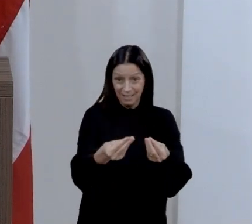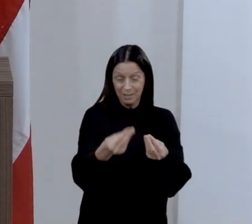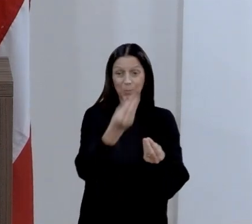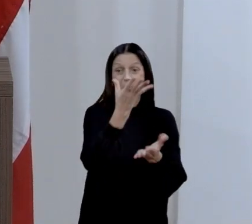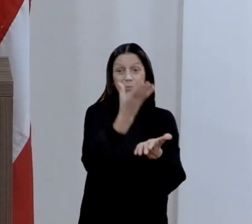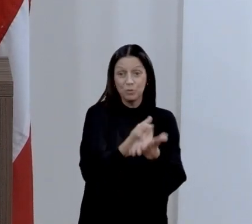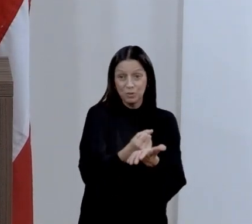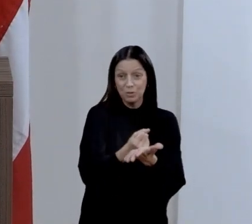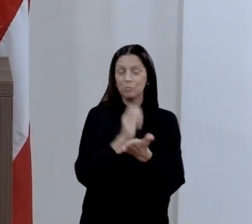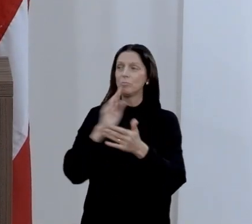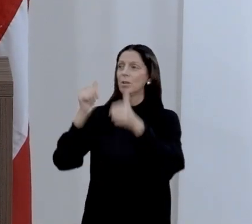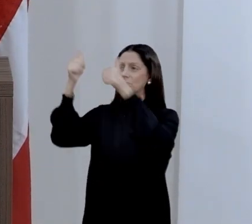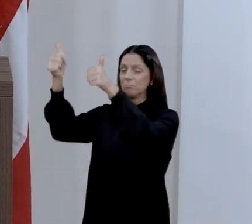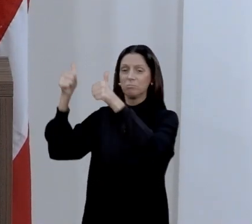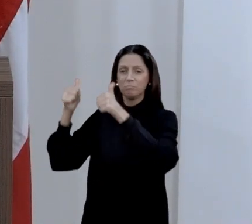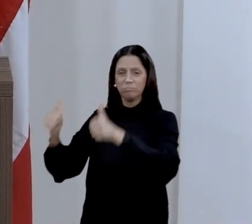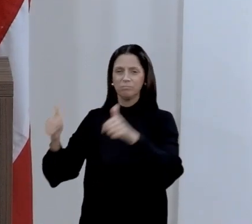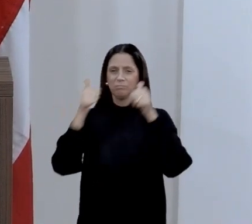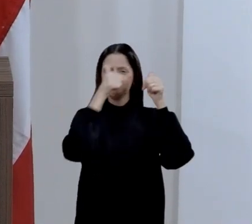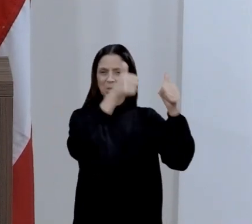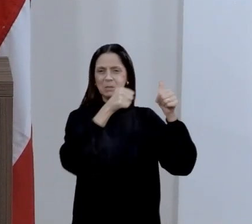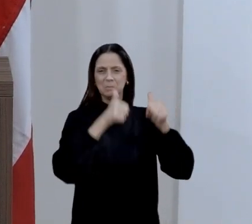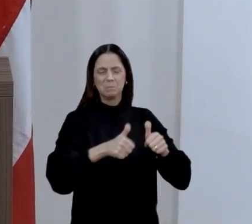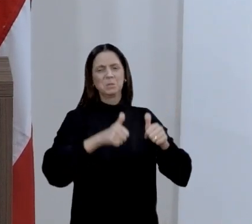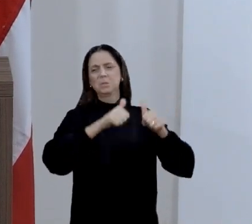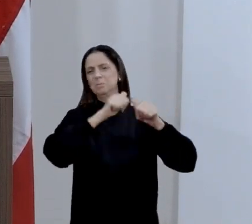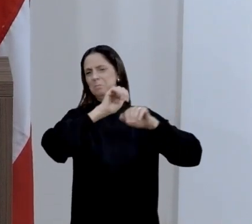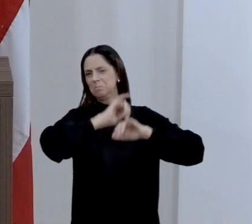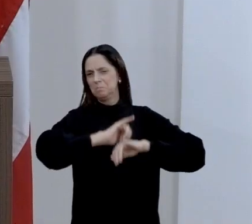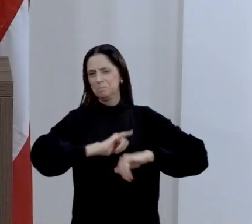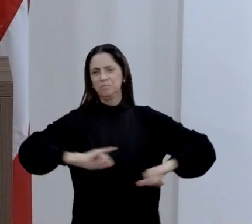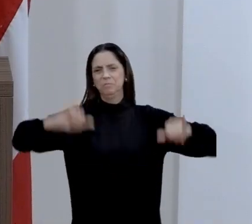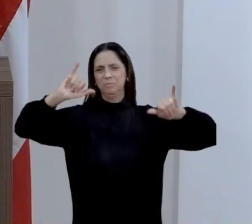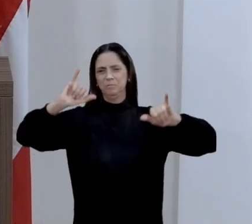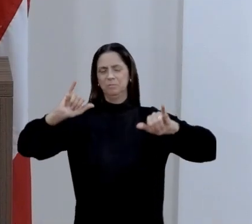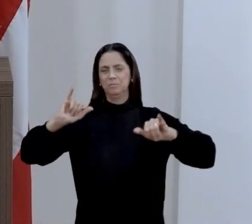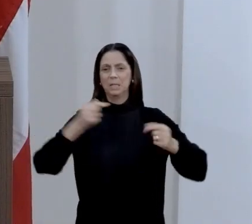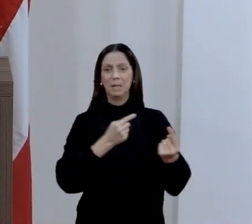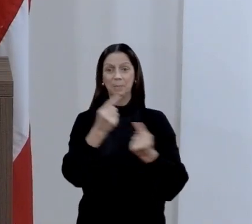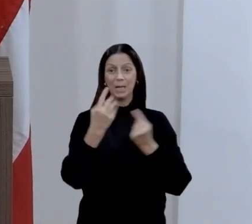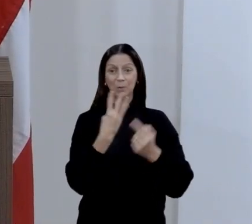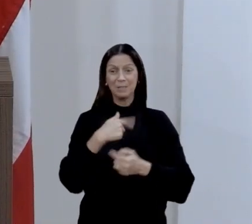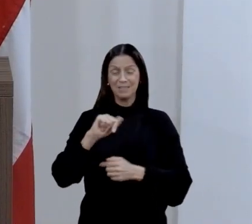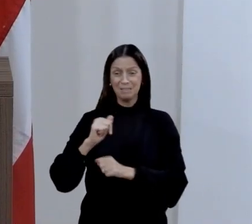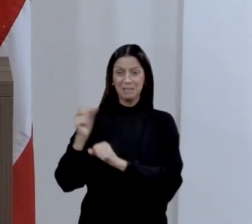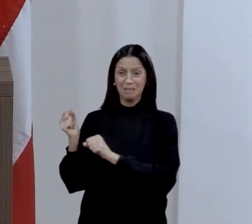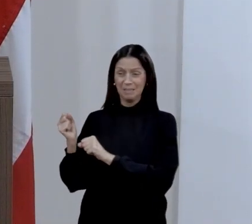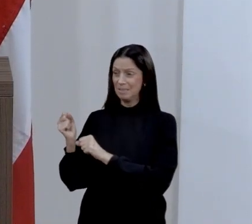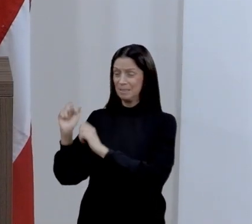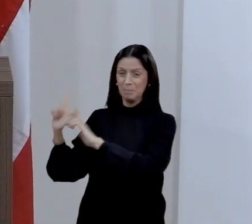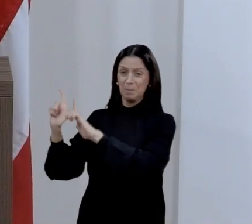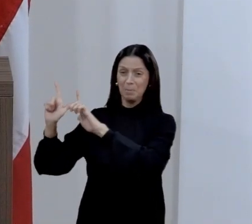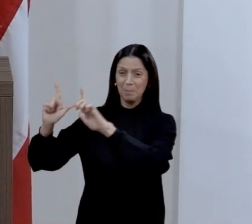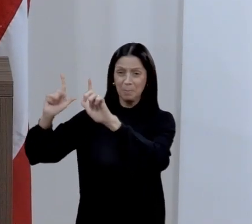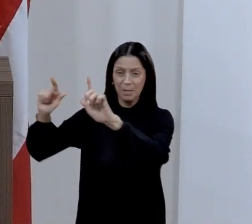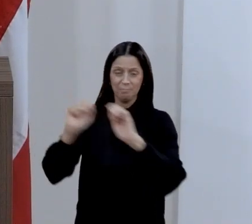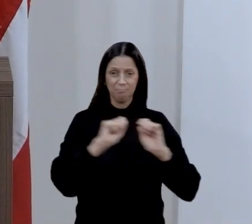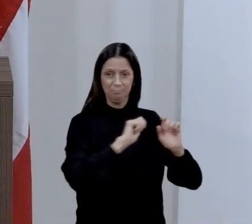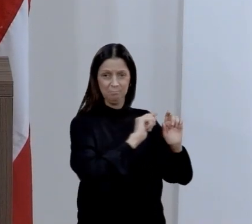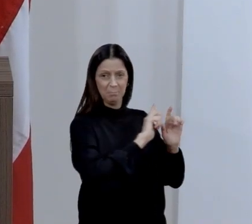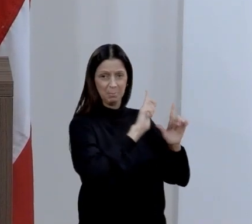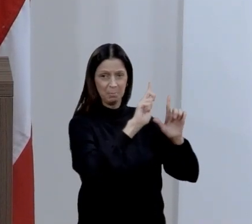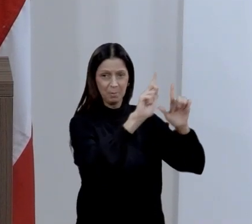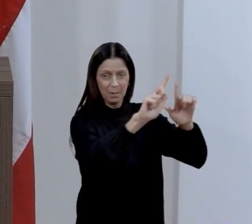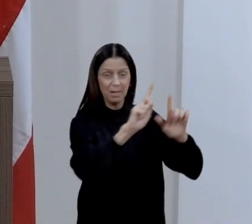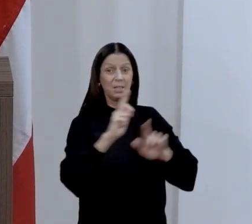de outdoors espalhados ao longo da 470, a entrega desde 2012. Não é o